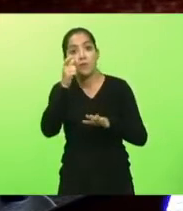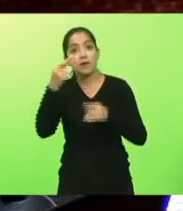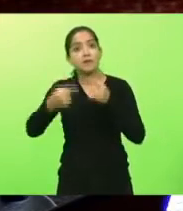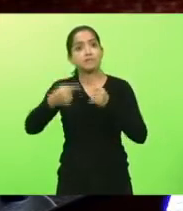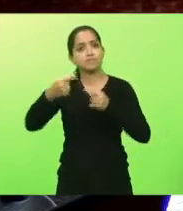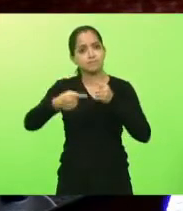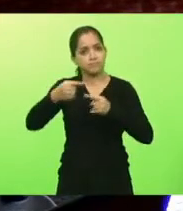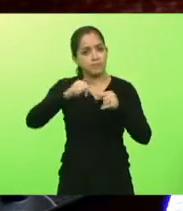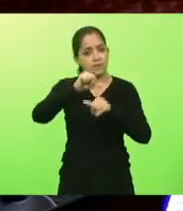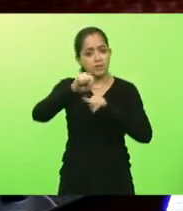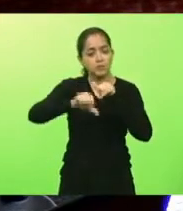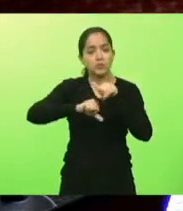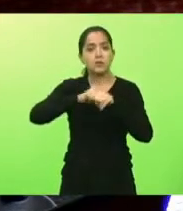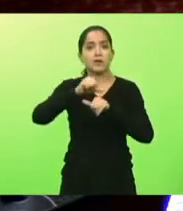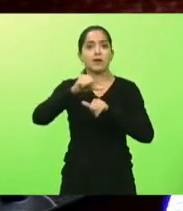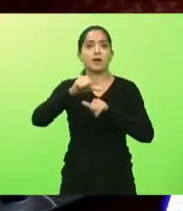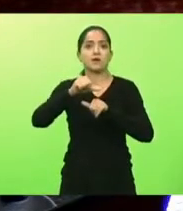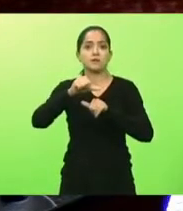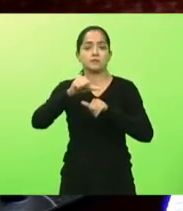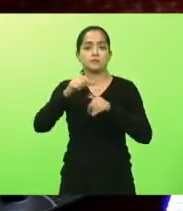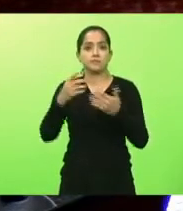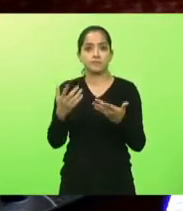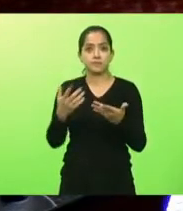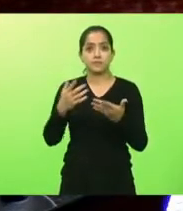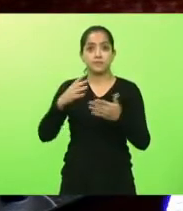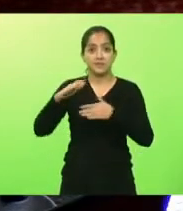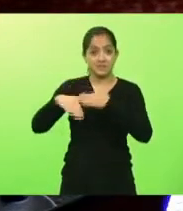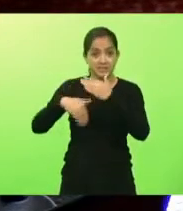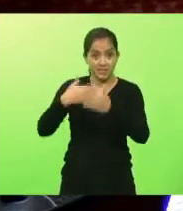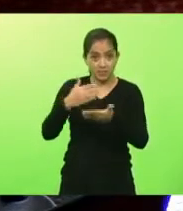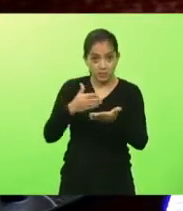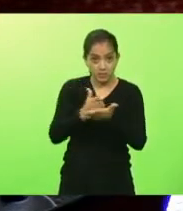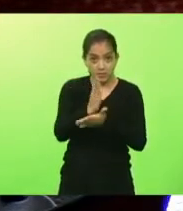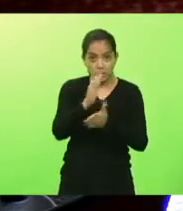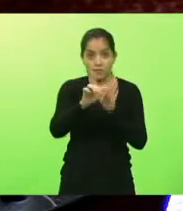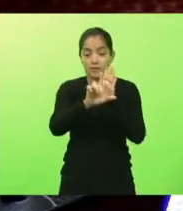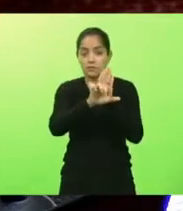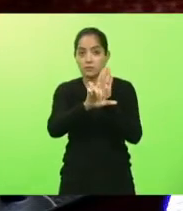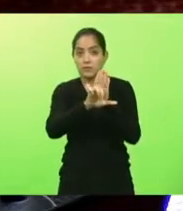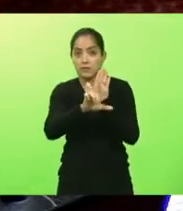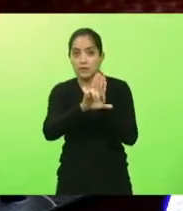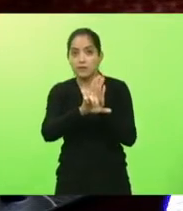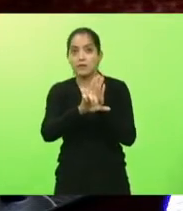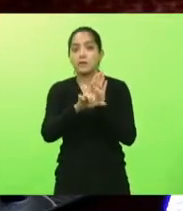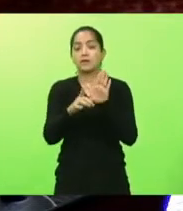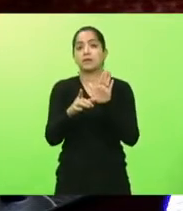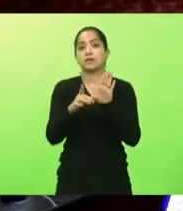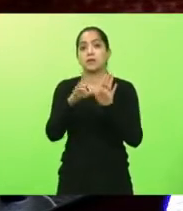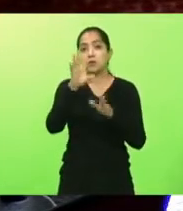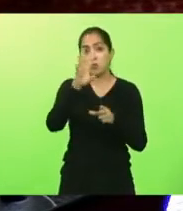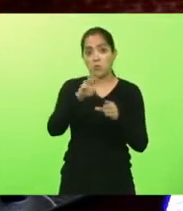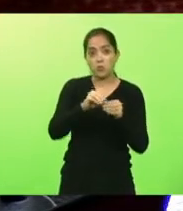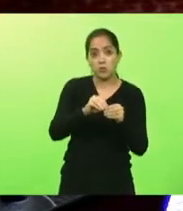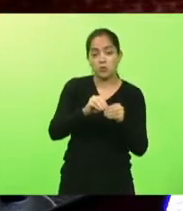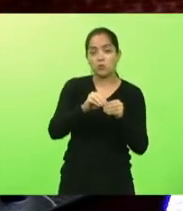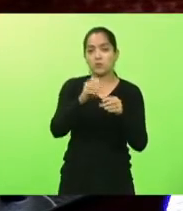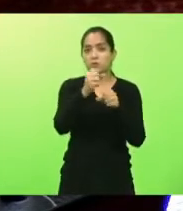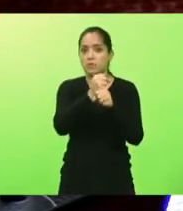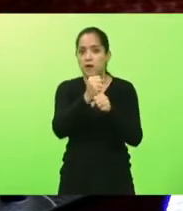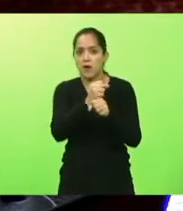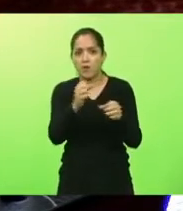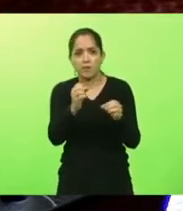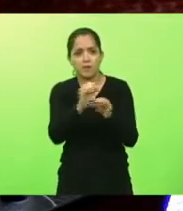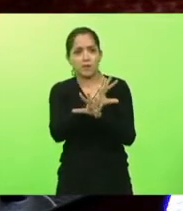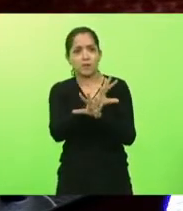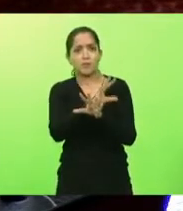ser mudada. Não só os efeitos, depois que é aprovada uma lei, depois que é concluída uma obra, depois que é instaurado um